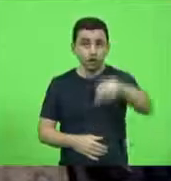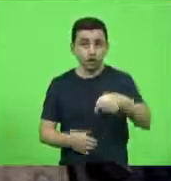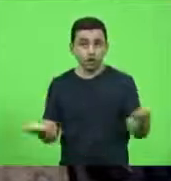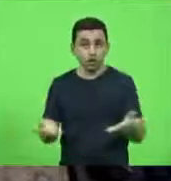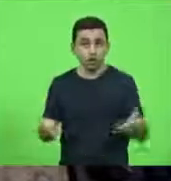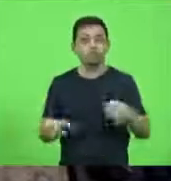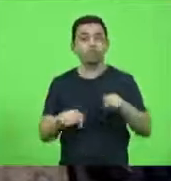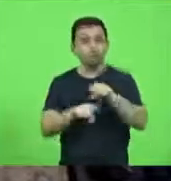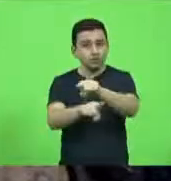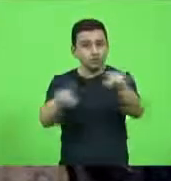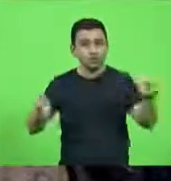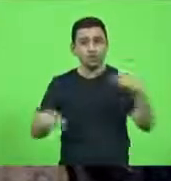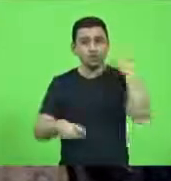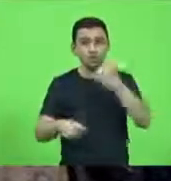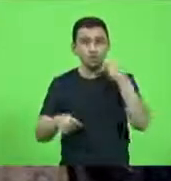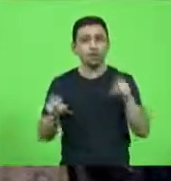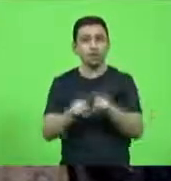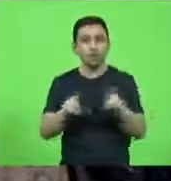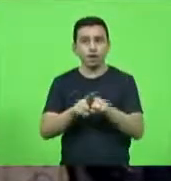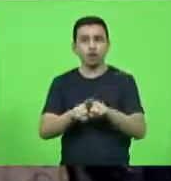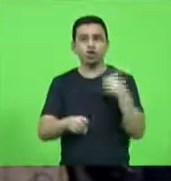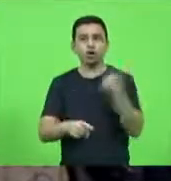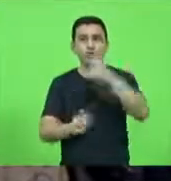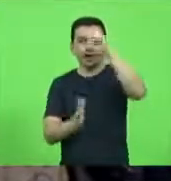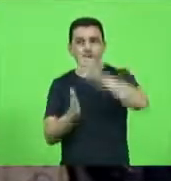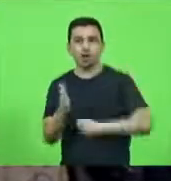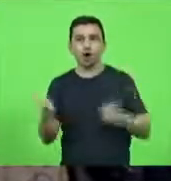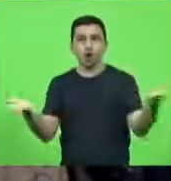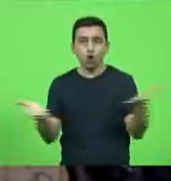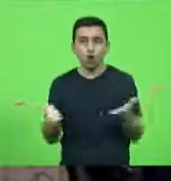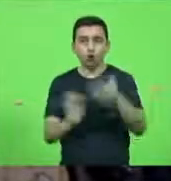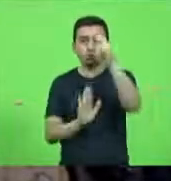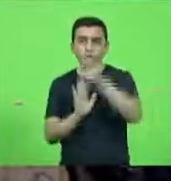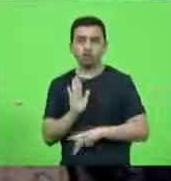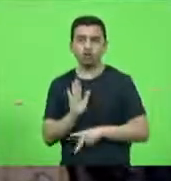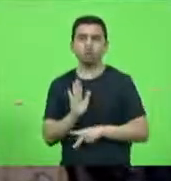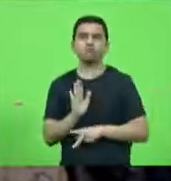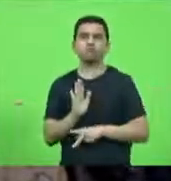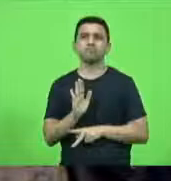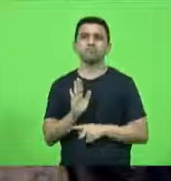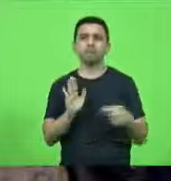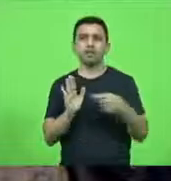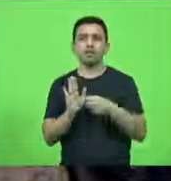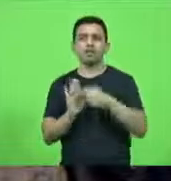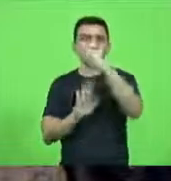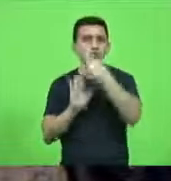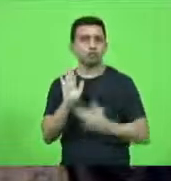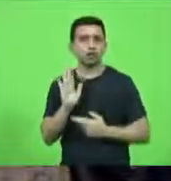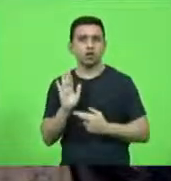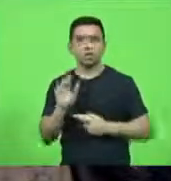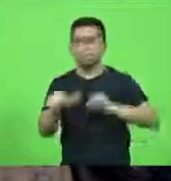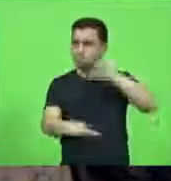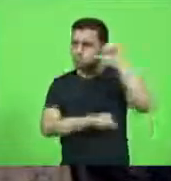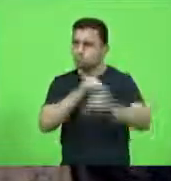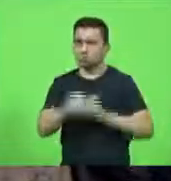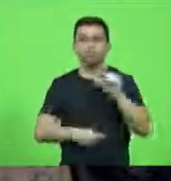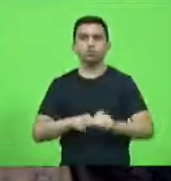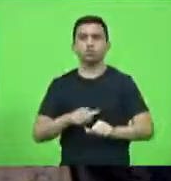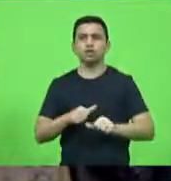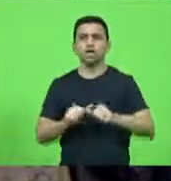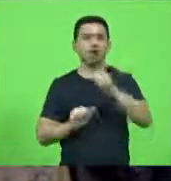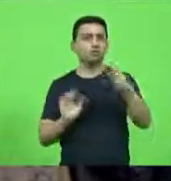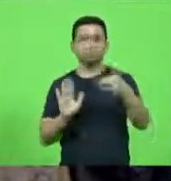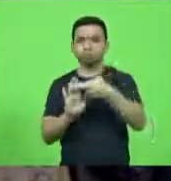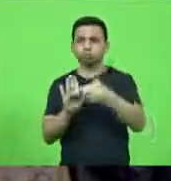aos deputados que estão aqui, para nós assinarmos hoje um projeto de resolução para alterar o nosso